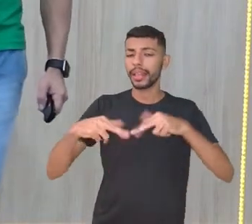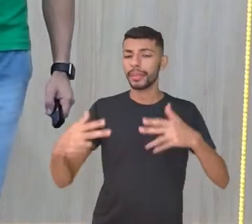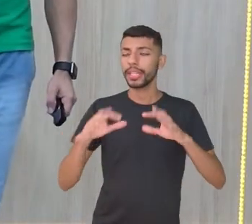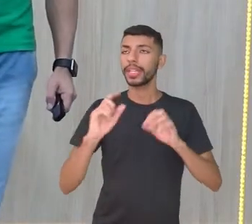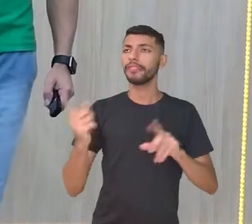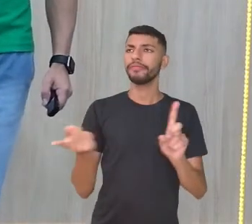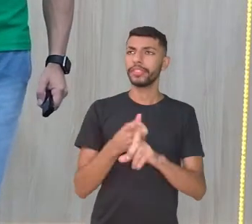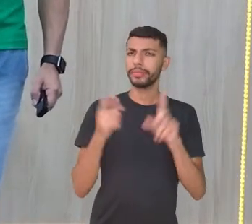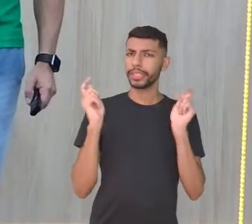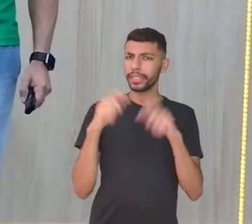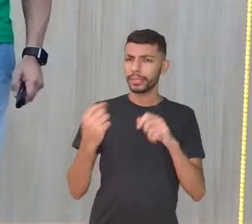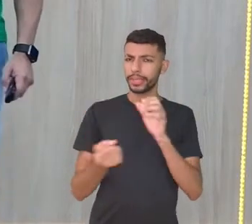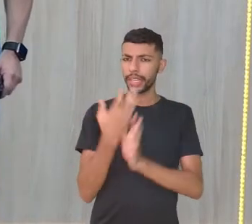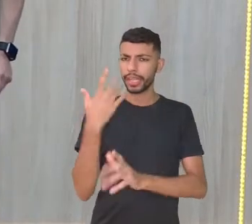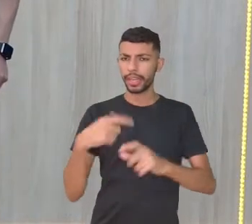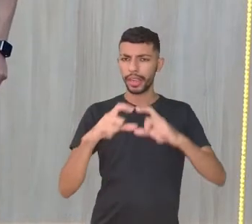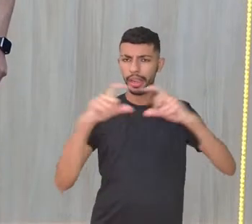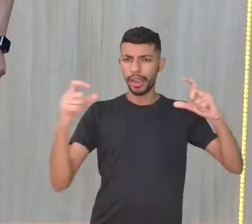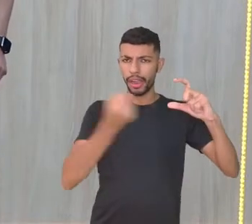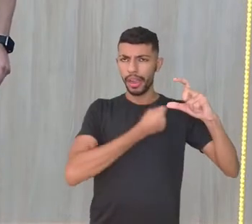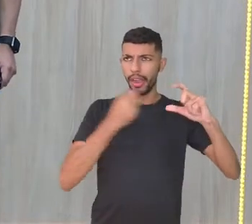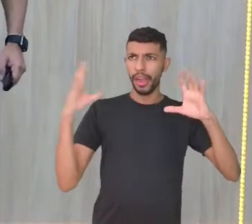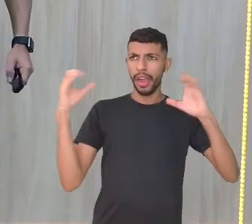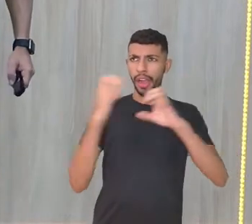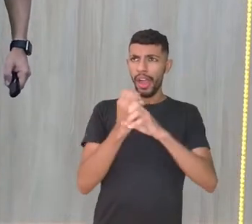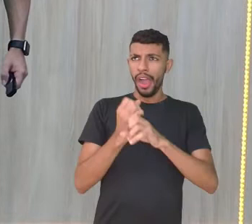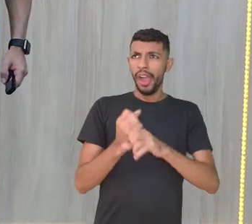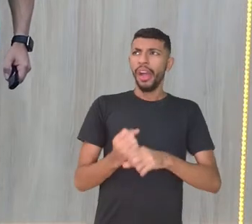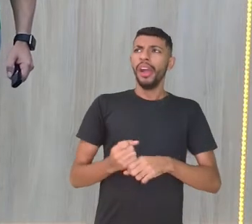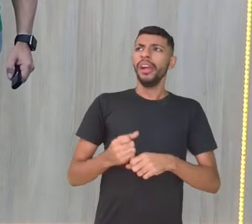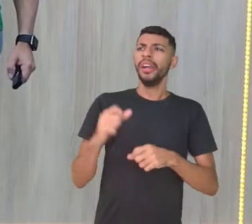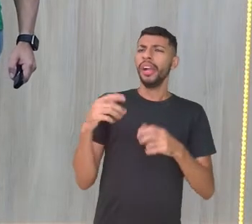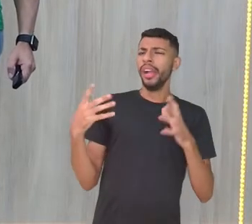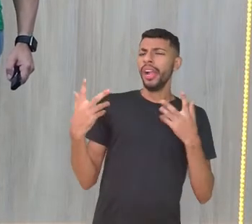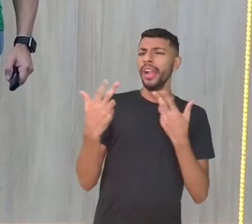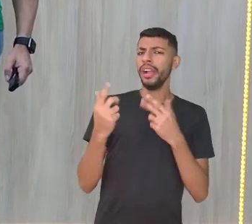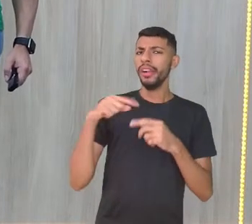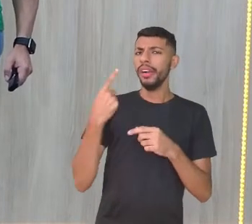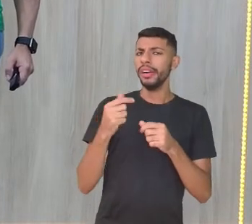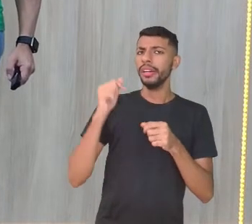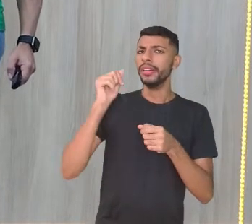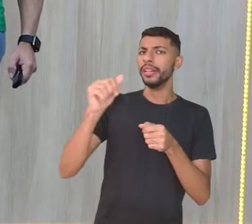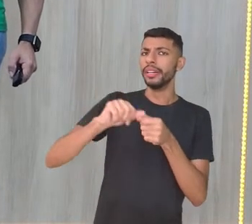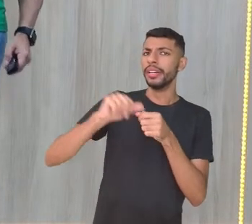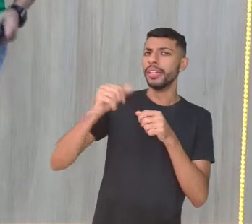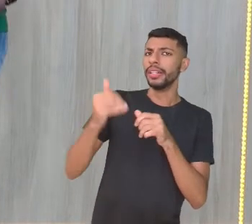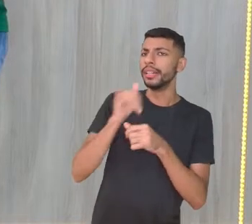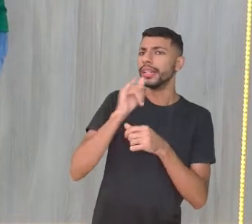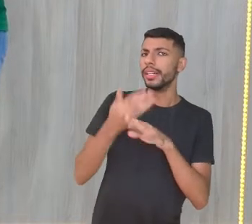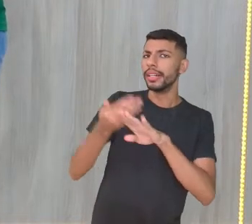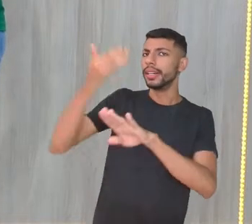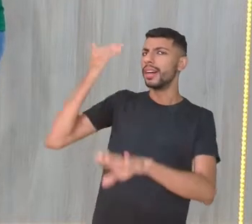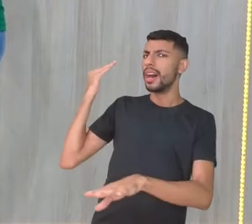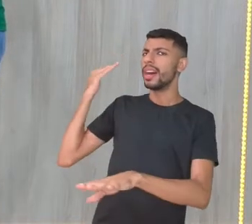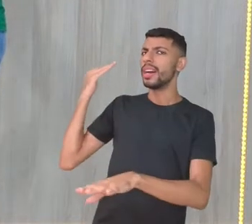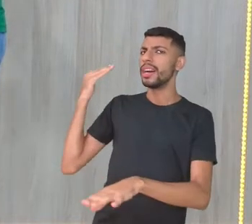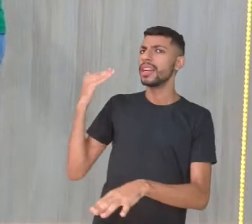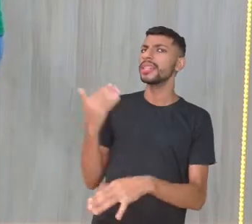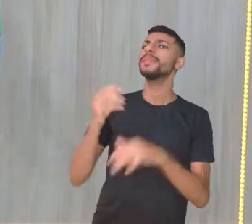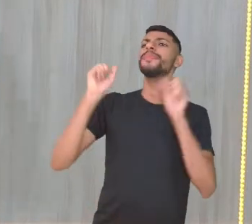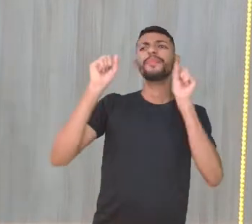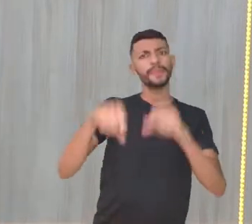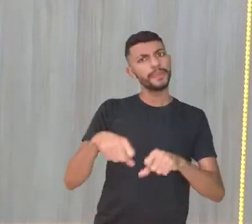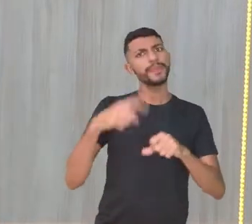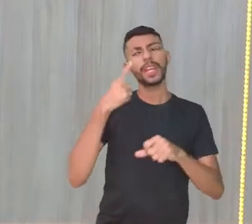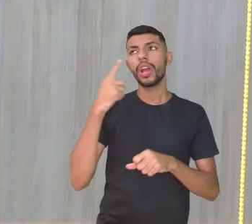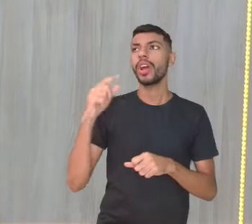montar uma expressão relacionada àquela que a gente fez ali no exemplo anterior? Tá? Então, imagina aí que eu tenho